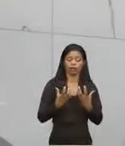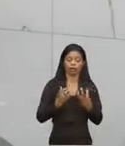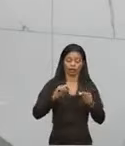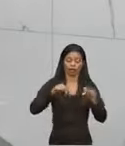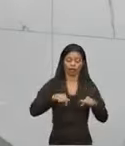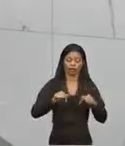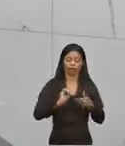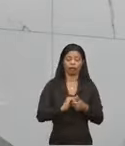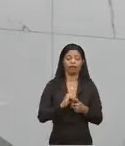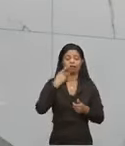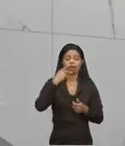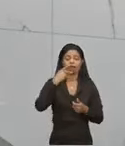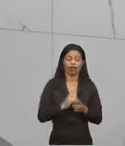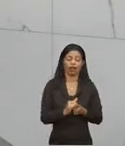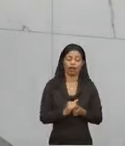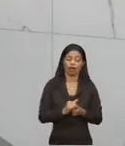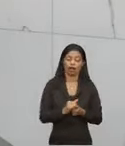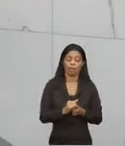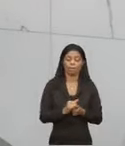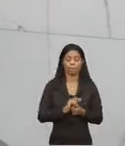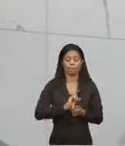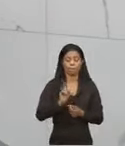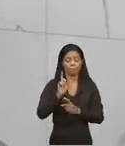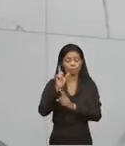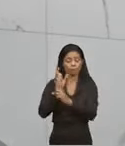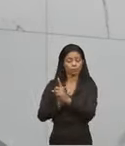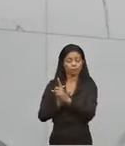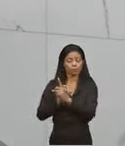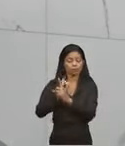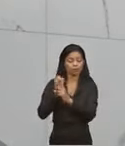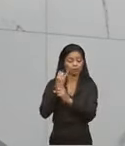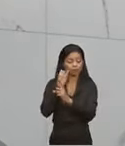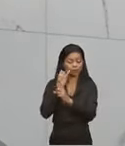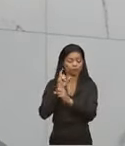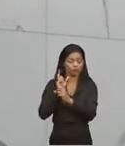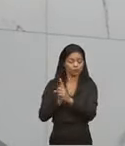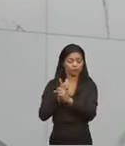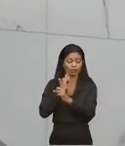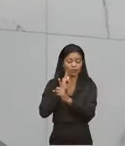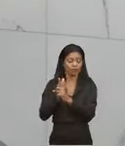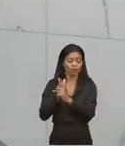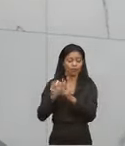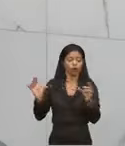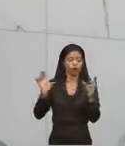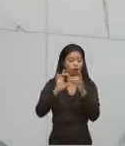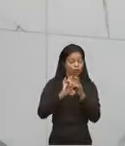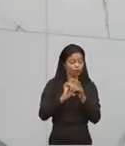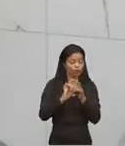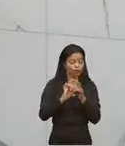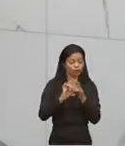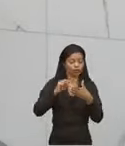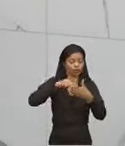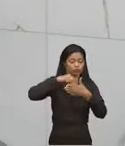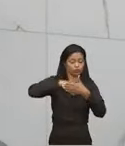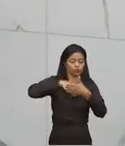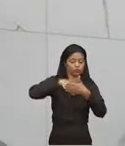falar para Vossa Excelência e falar com a Vossa Excelência, estamos unidos nessa luta. Prefeito